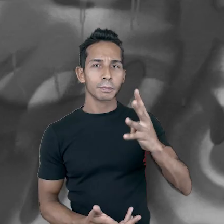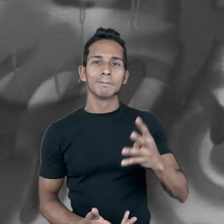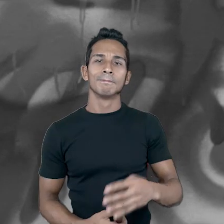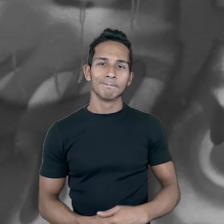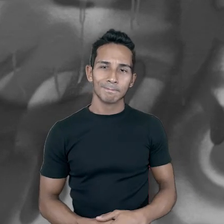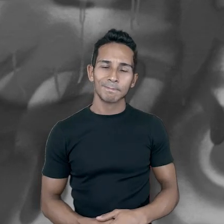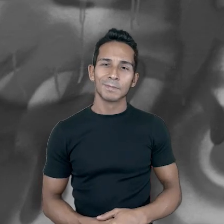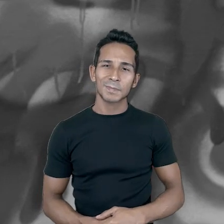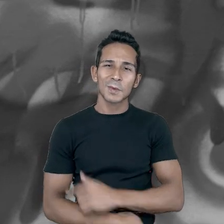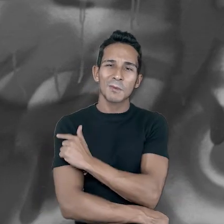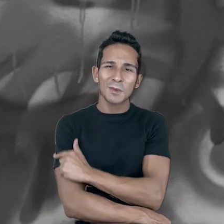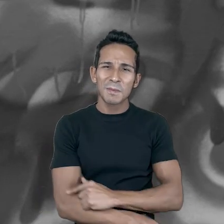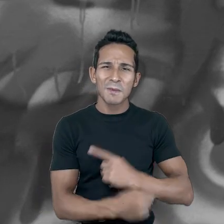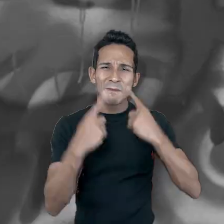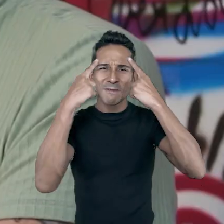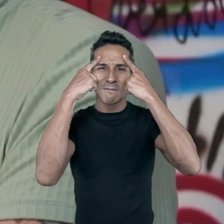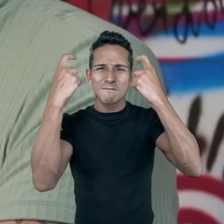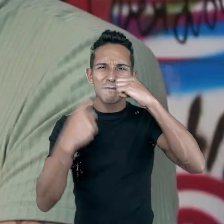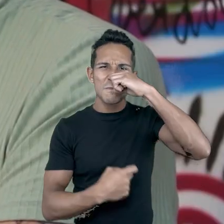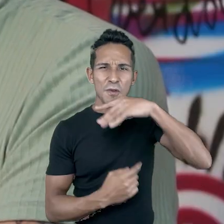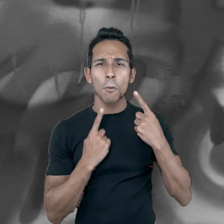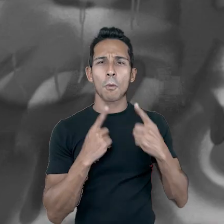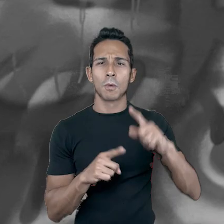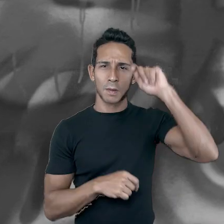tá alegando que passou, entendeu? Então é uma